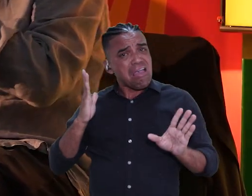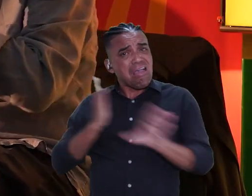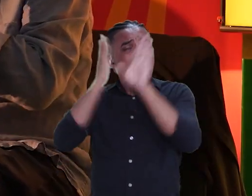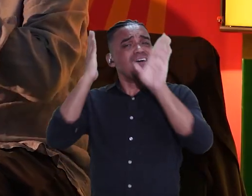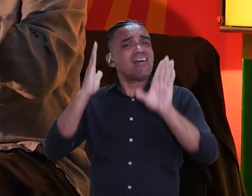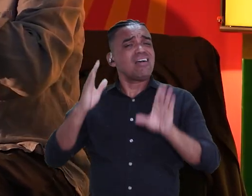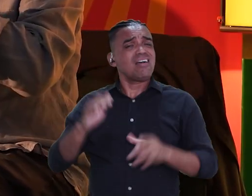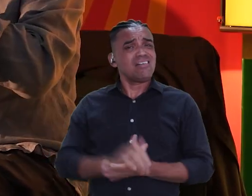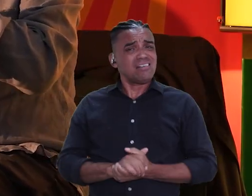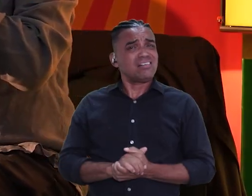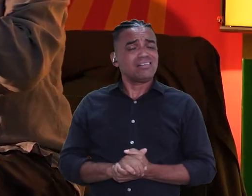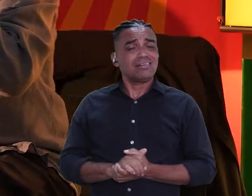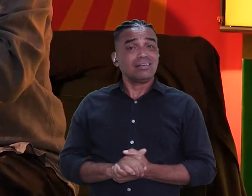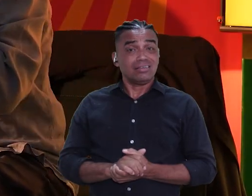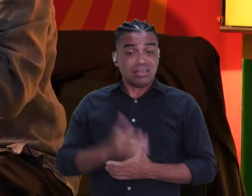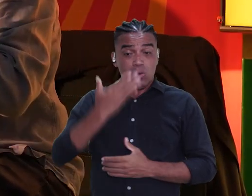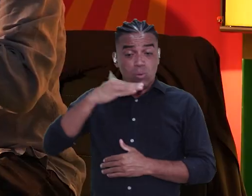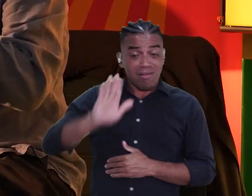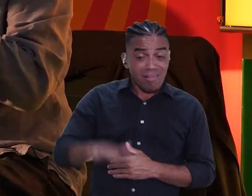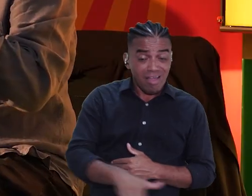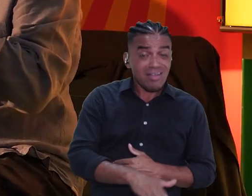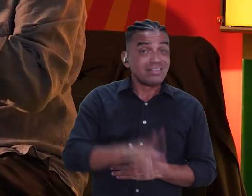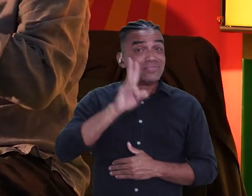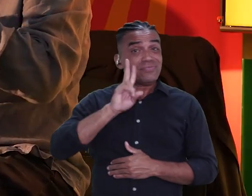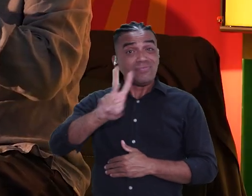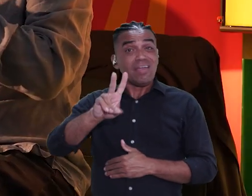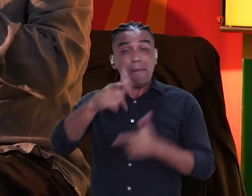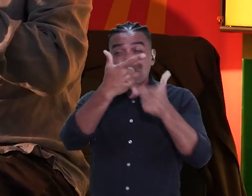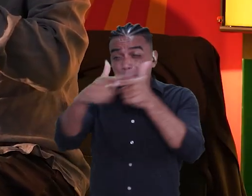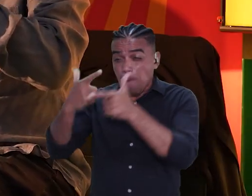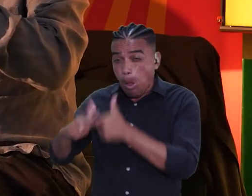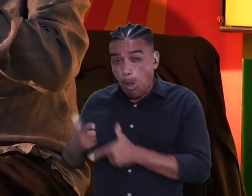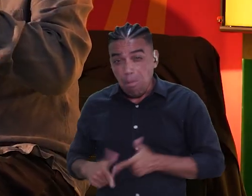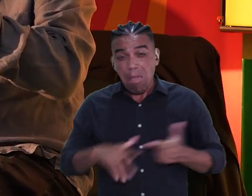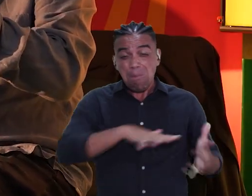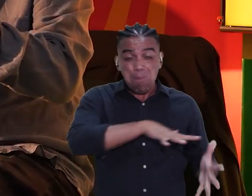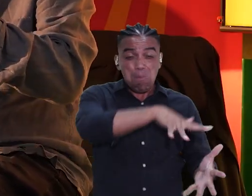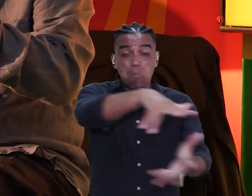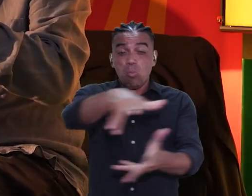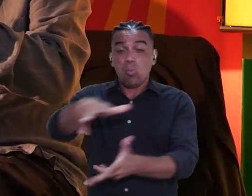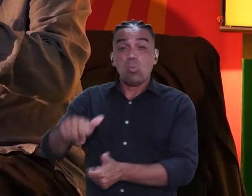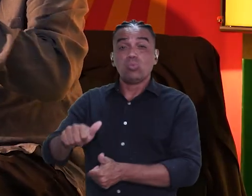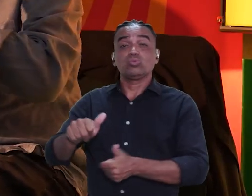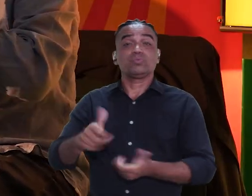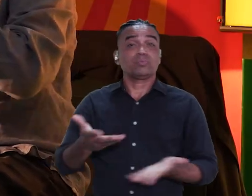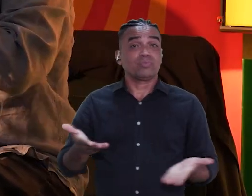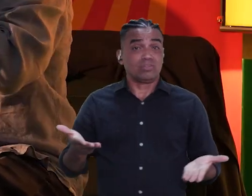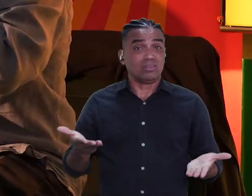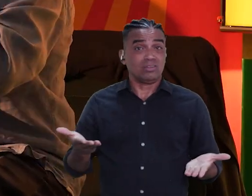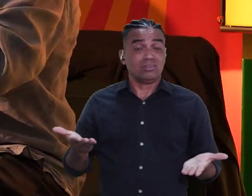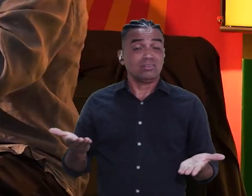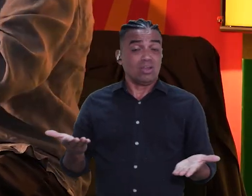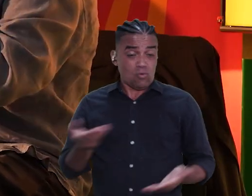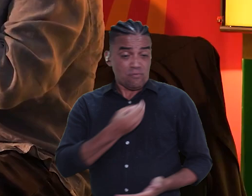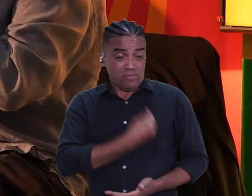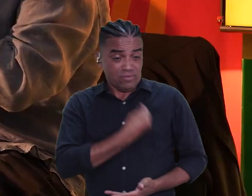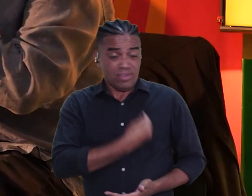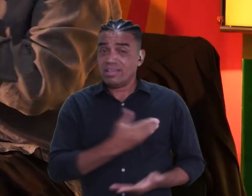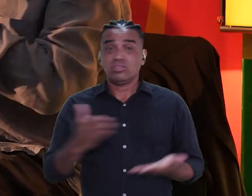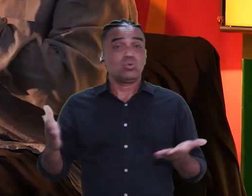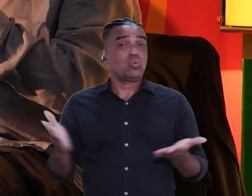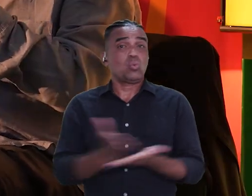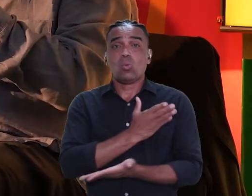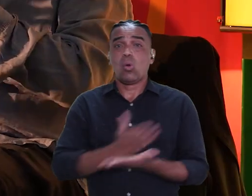que as crianças nasçam vendo a tragédia humana, aonde elas estão vivendo, onde quer que